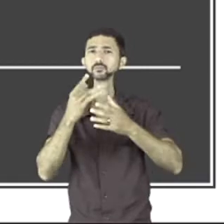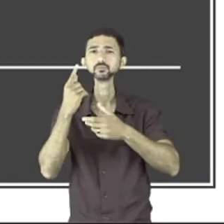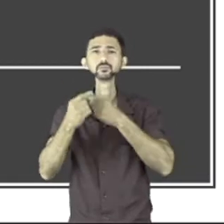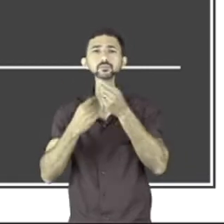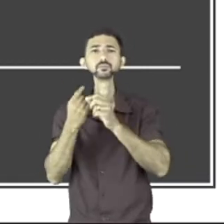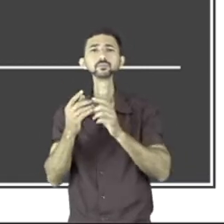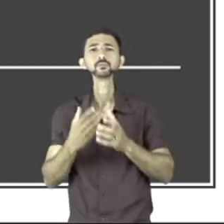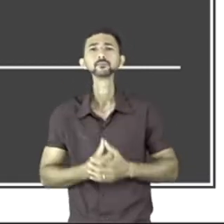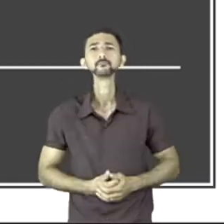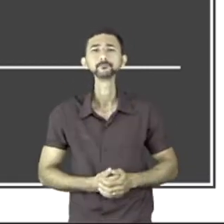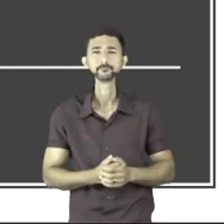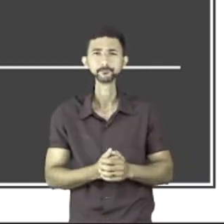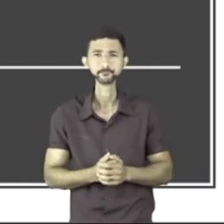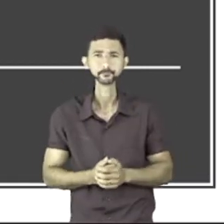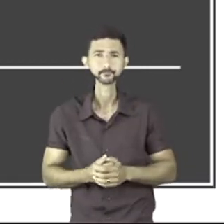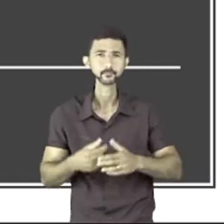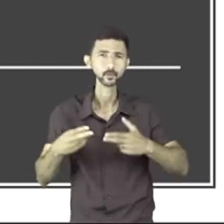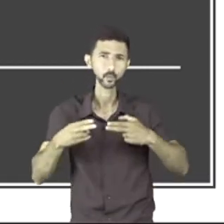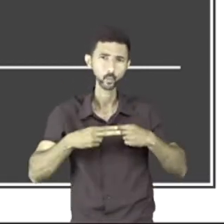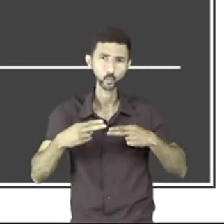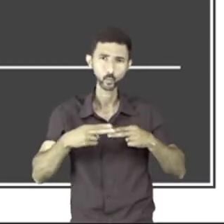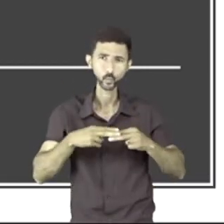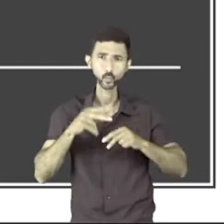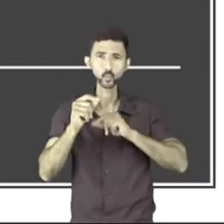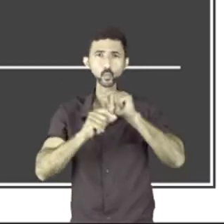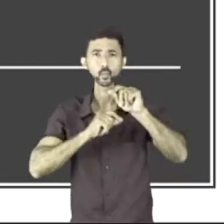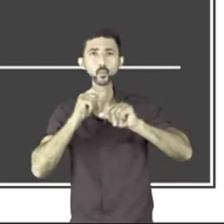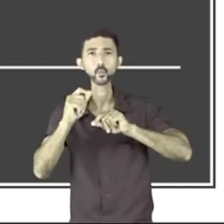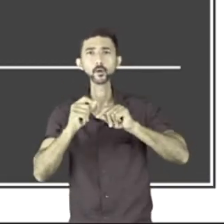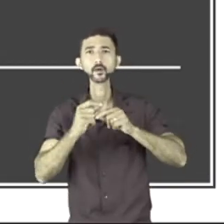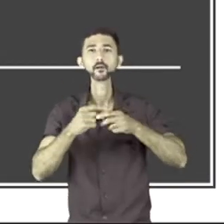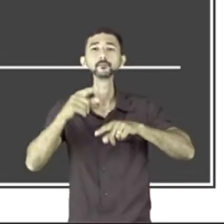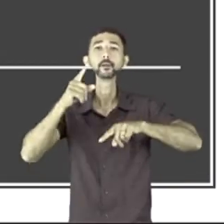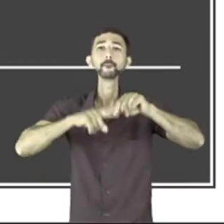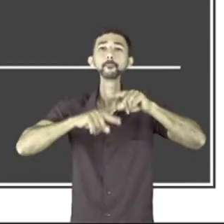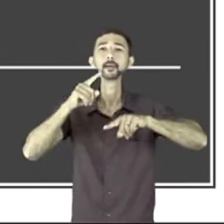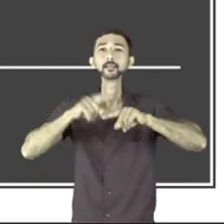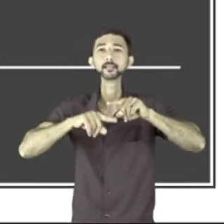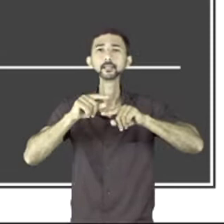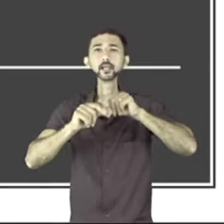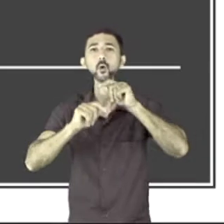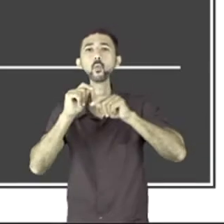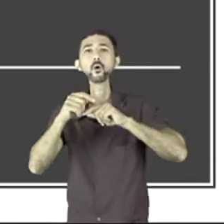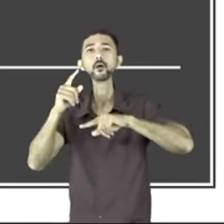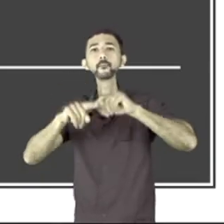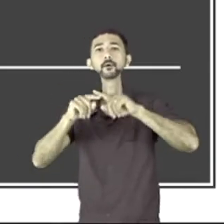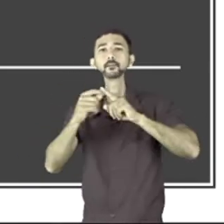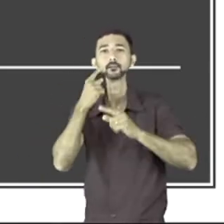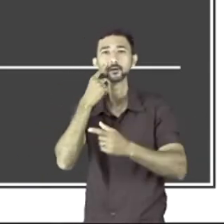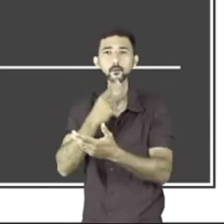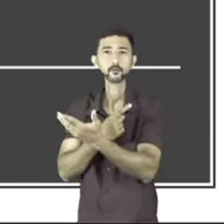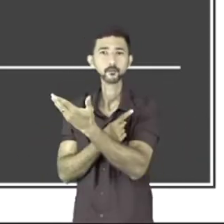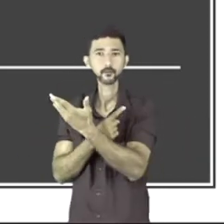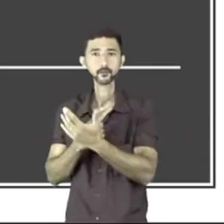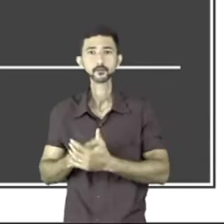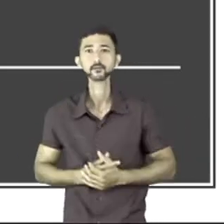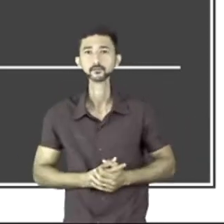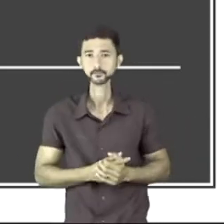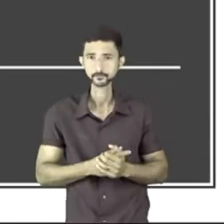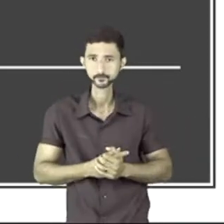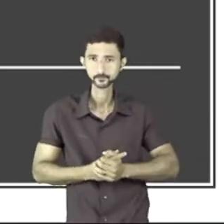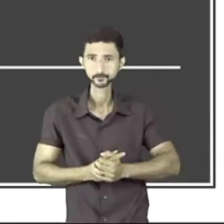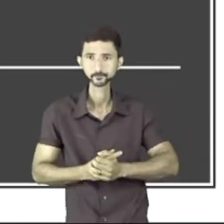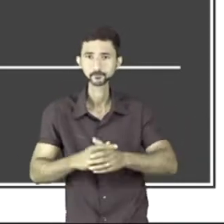Nós temos a utilização de quê? De objetos, né? Que objetos são esses? A gente está vendo